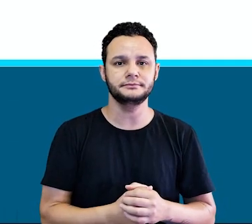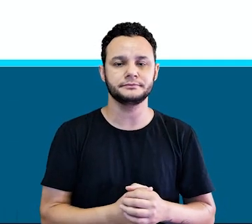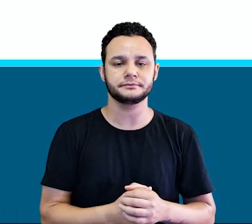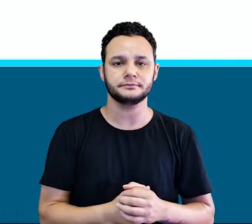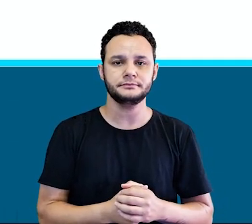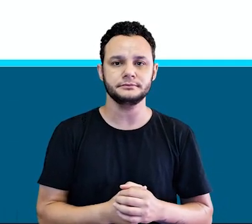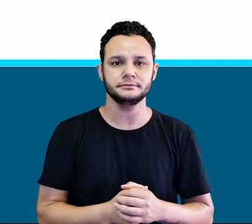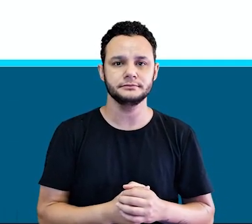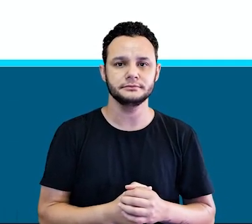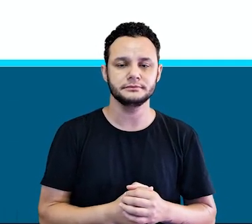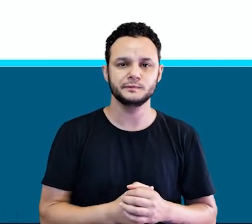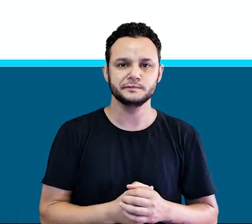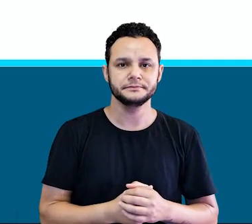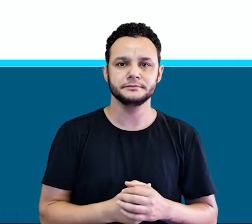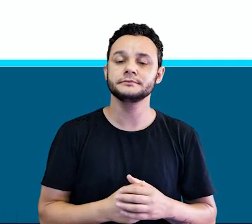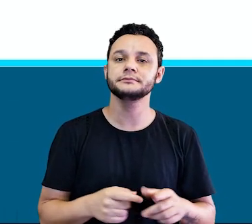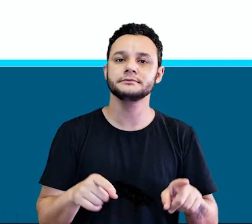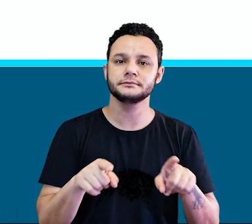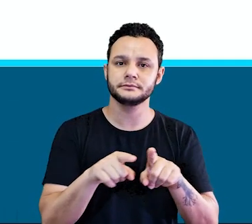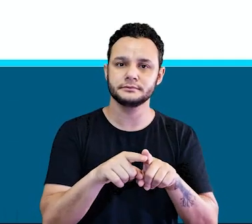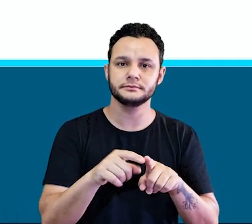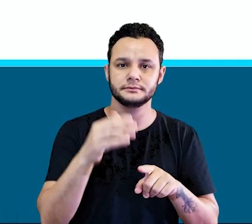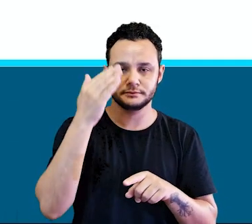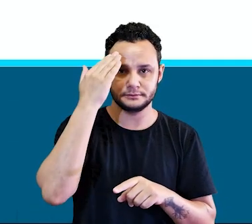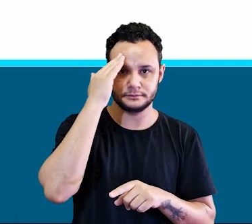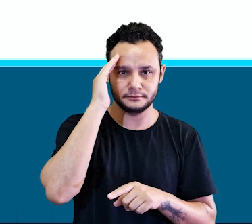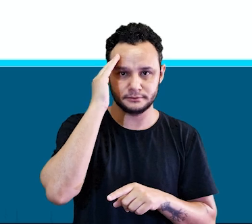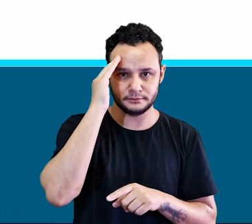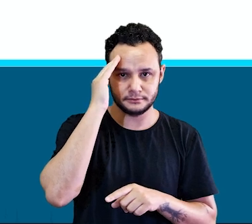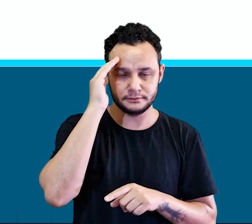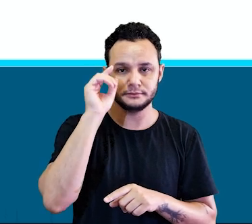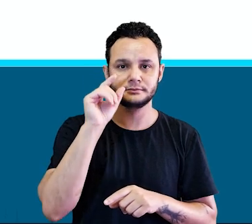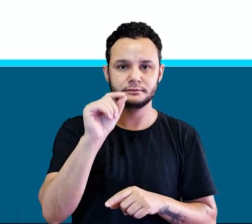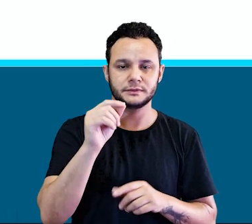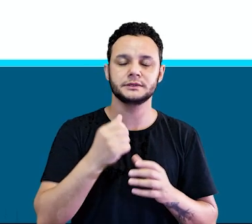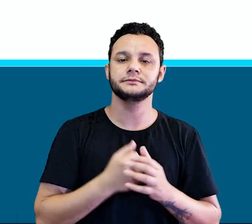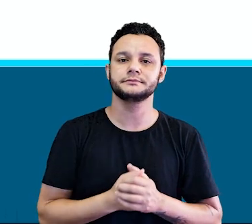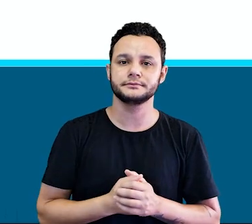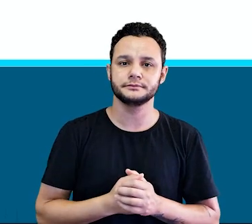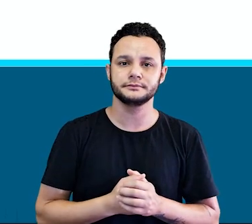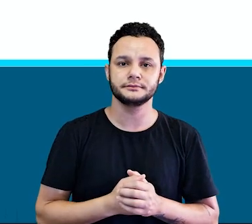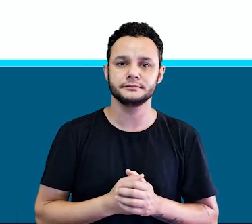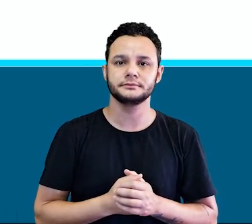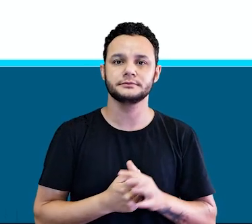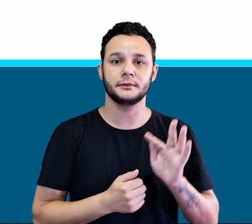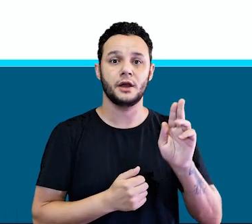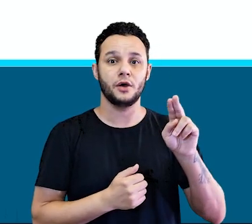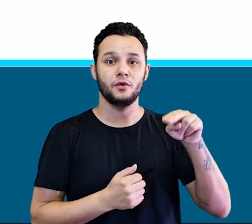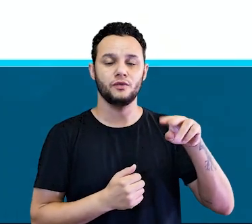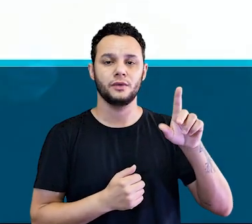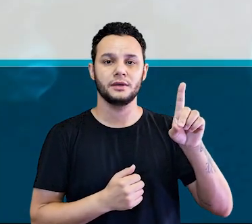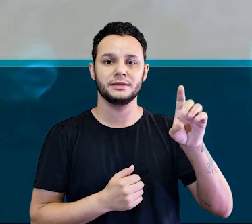condicionalidades, né? Além disso, né, é importante a gente entender que o Fundeb, né, também,